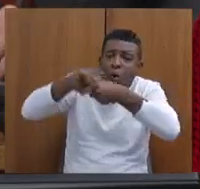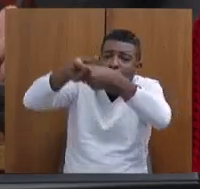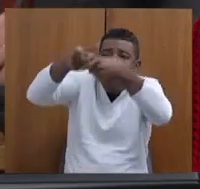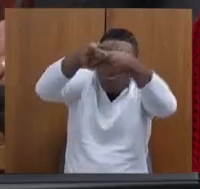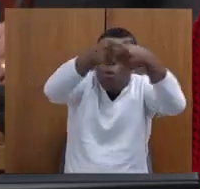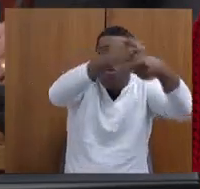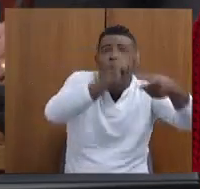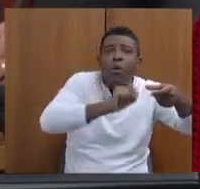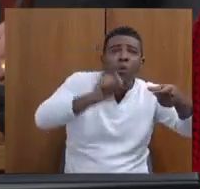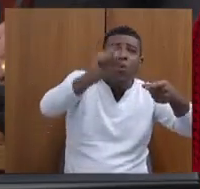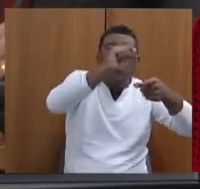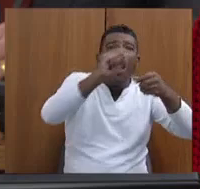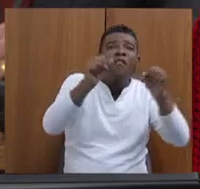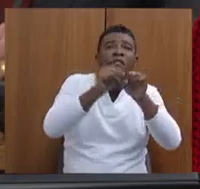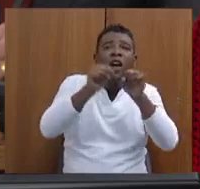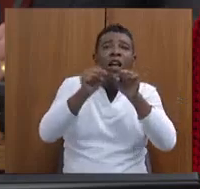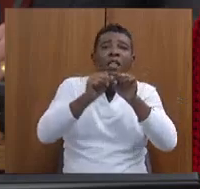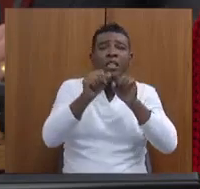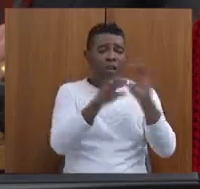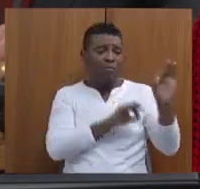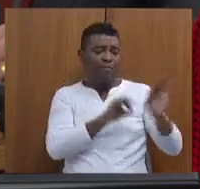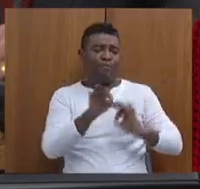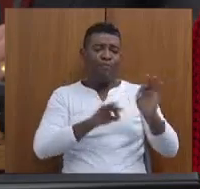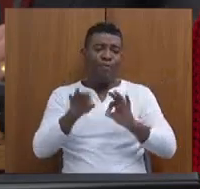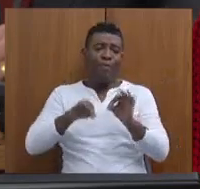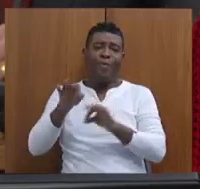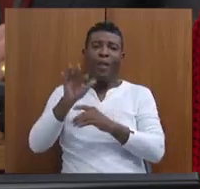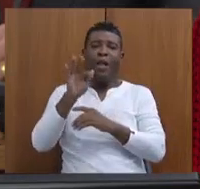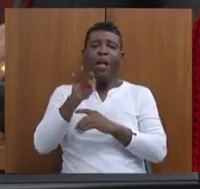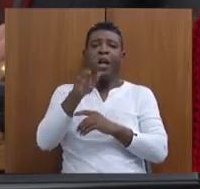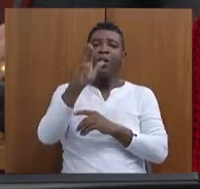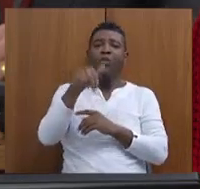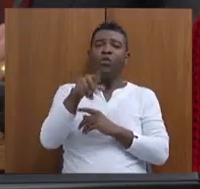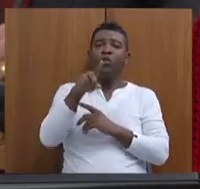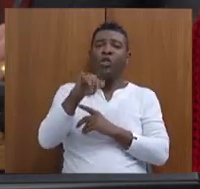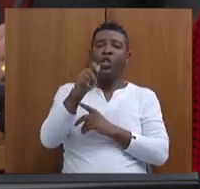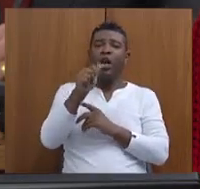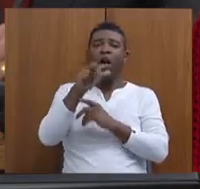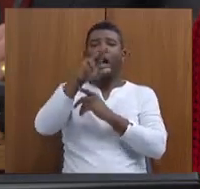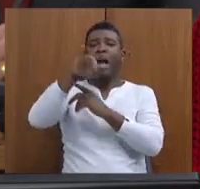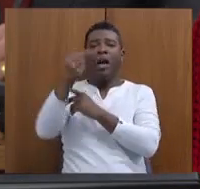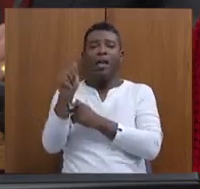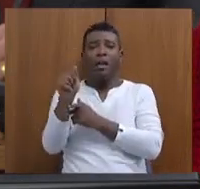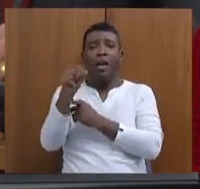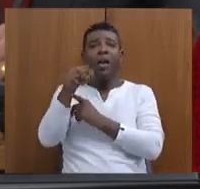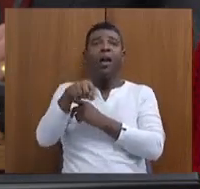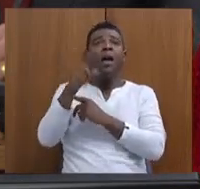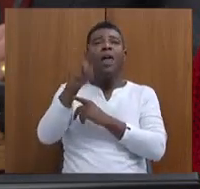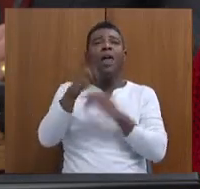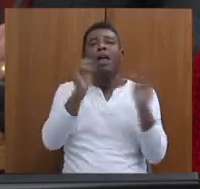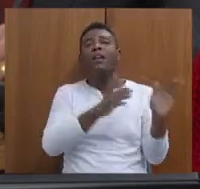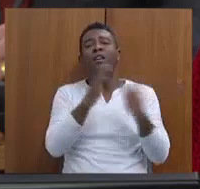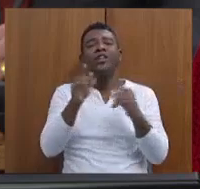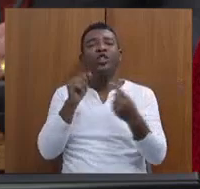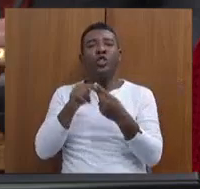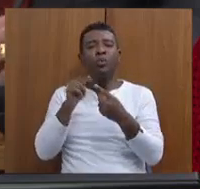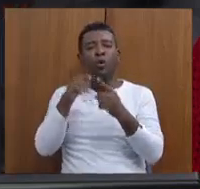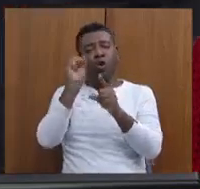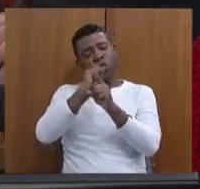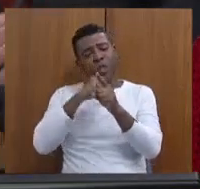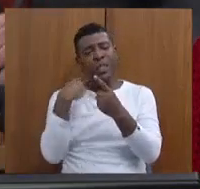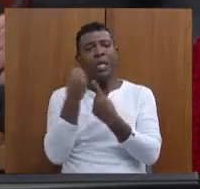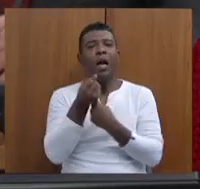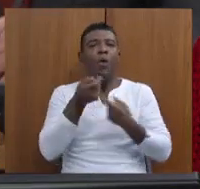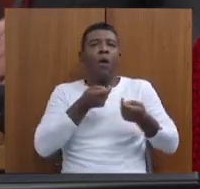fundiária que a gente sabe da importância para questão social e econômica né Afinal de